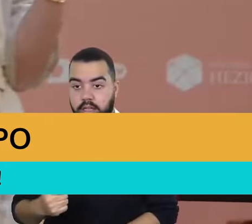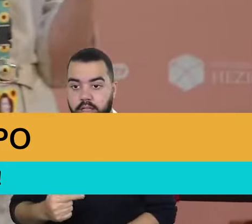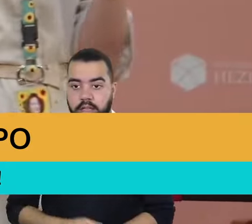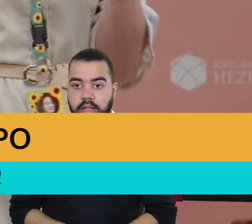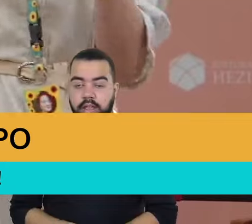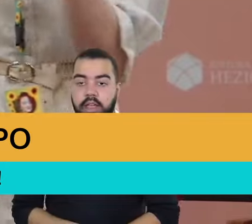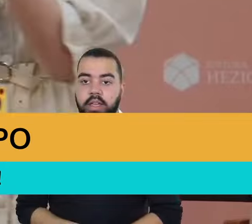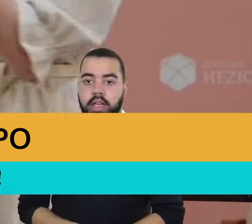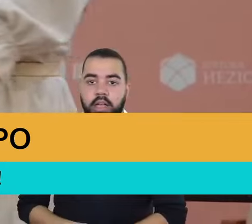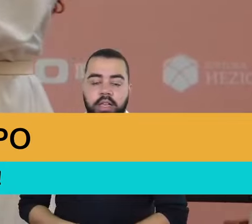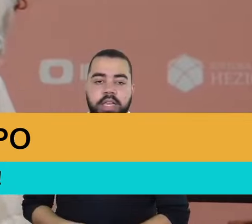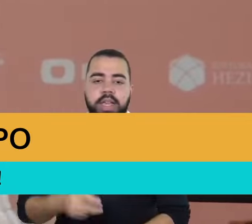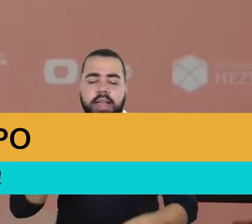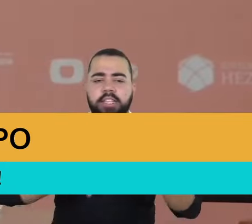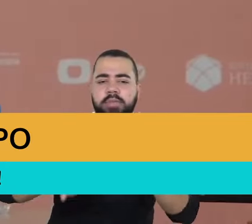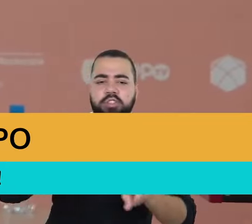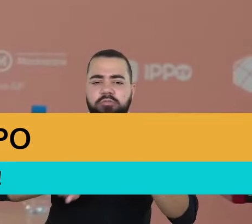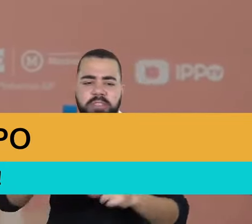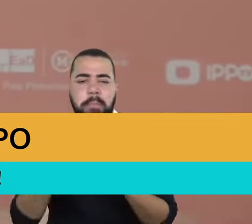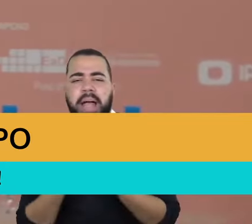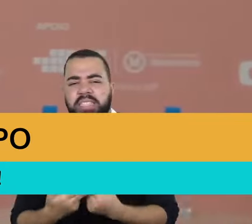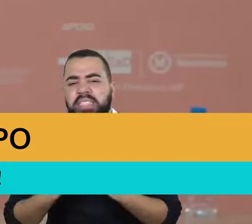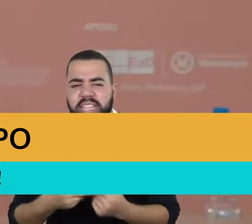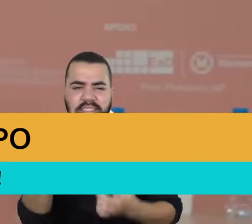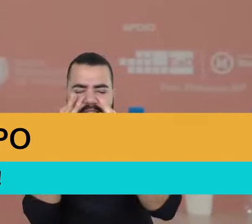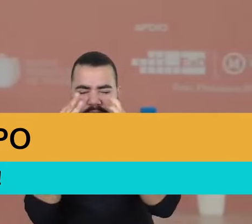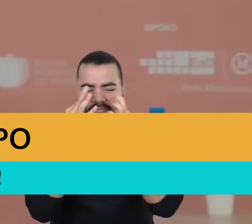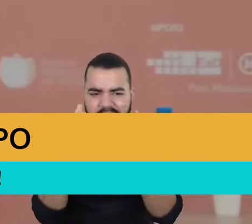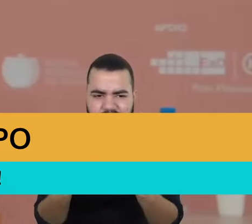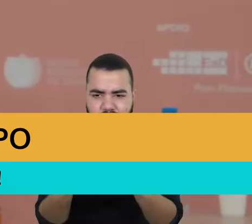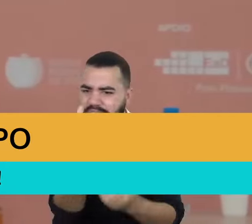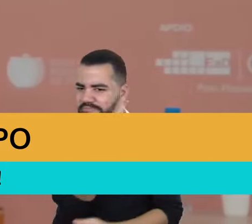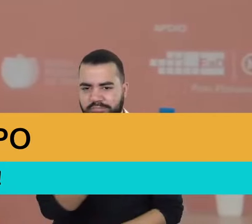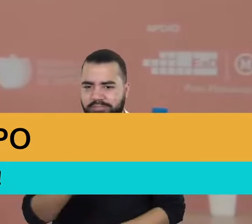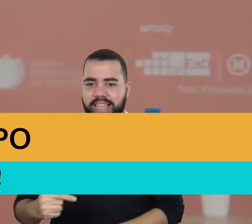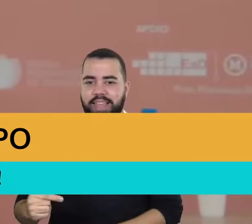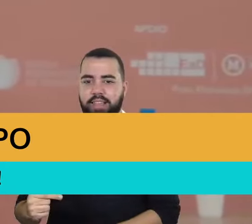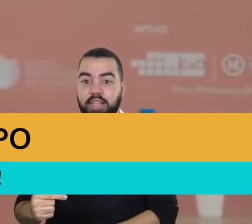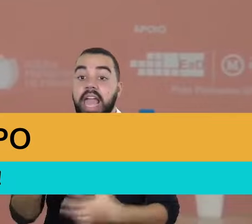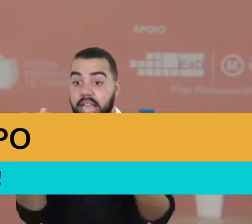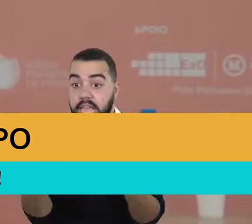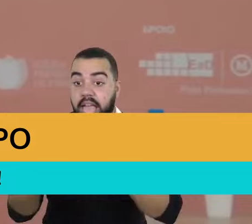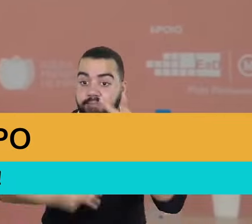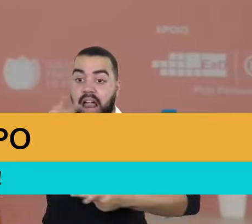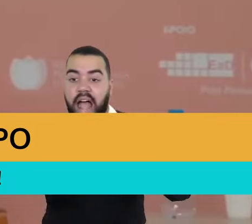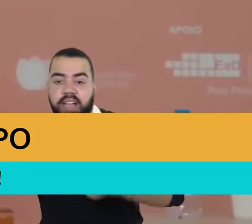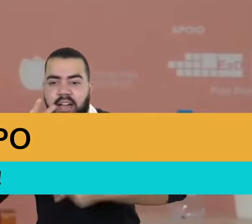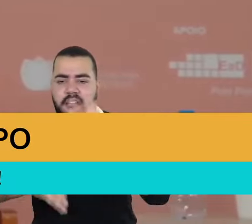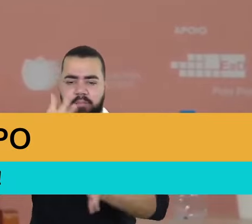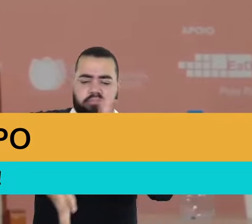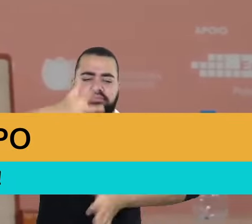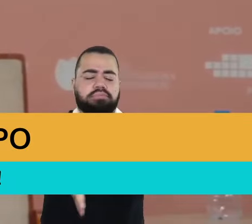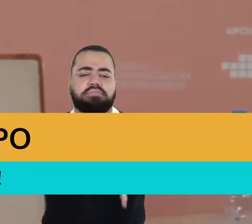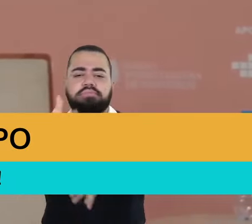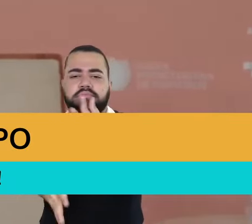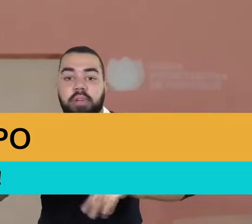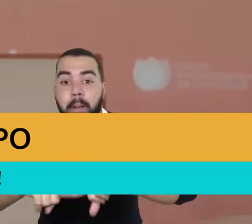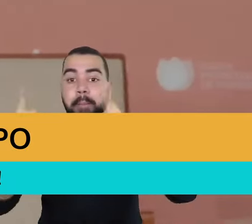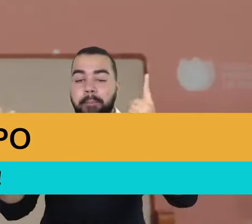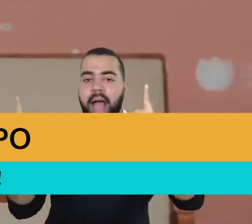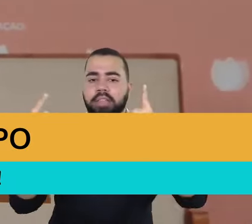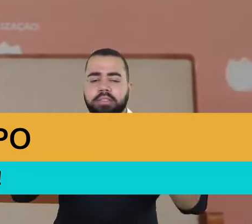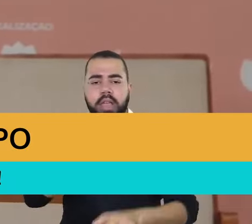ouvir. As pessoas não têm paciência para ouvir. E quer ter belos discursos para o autista, mas não quer